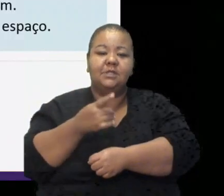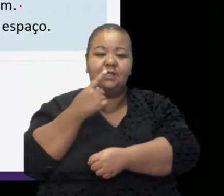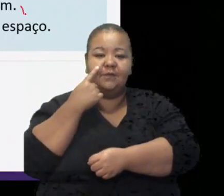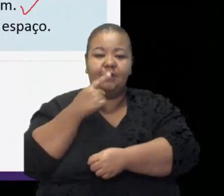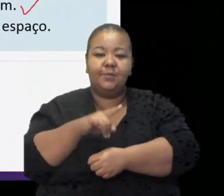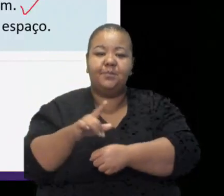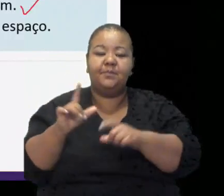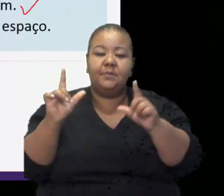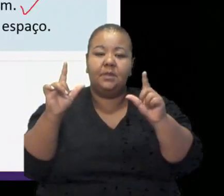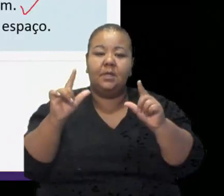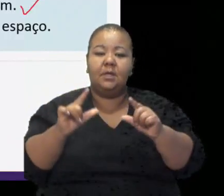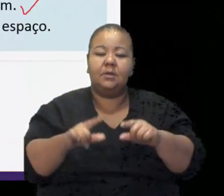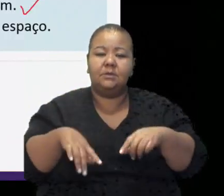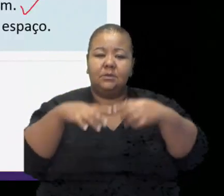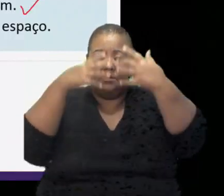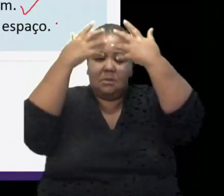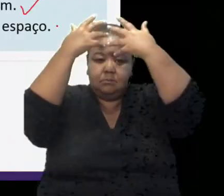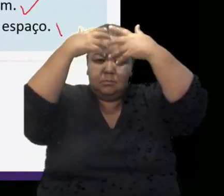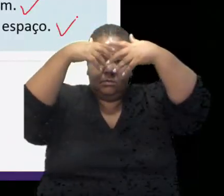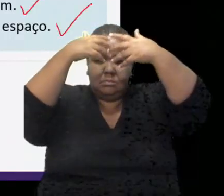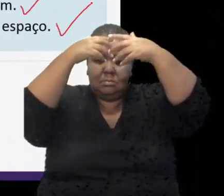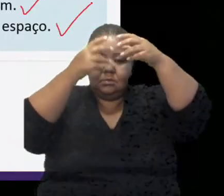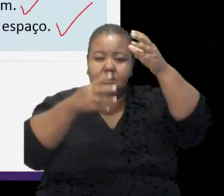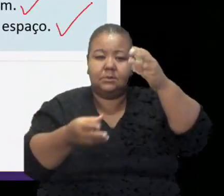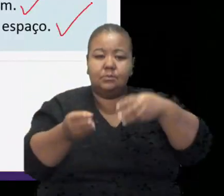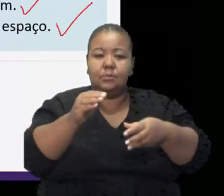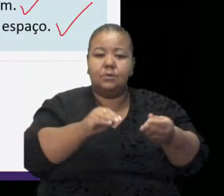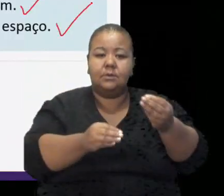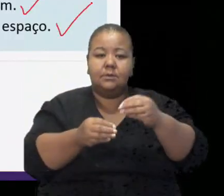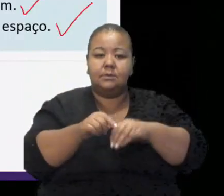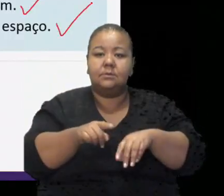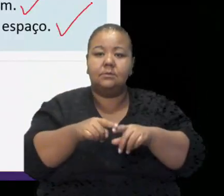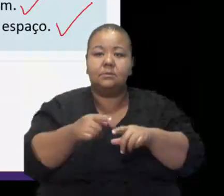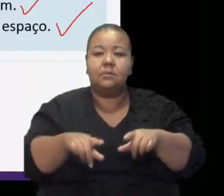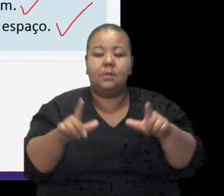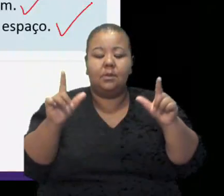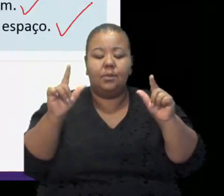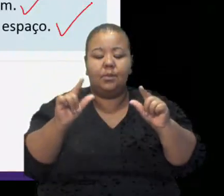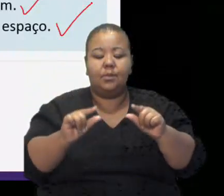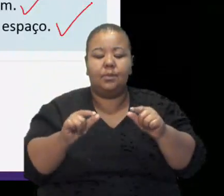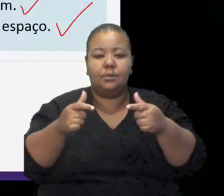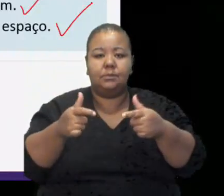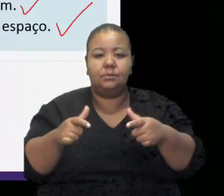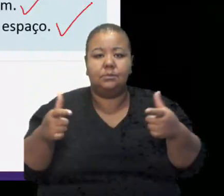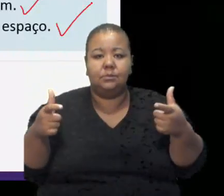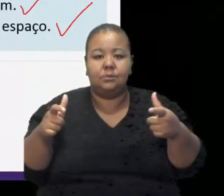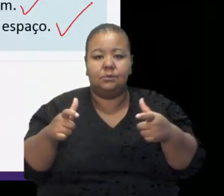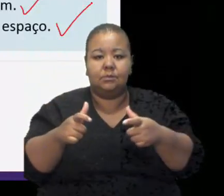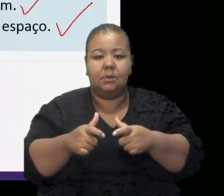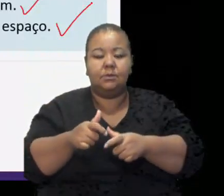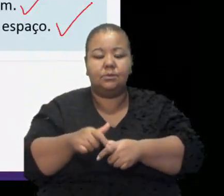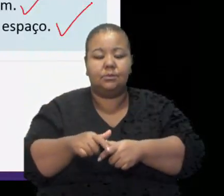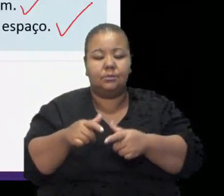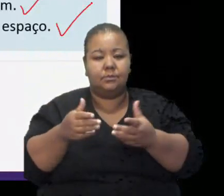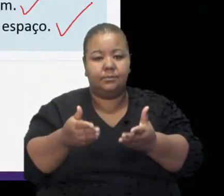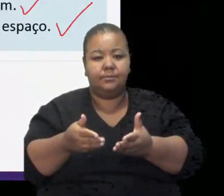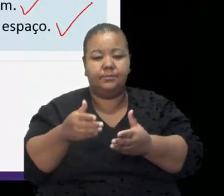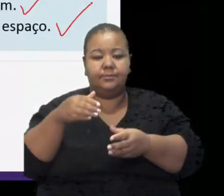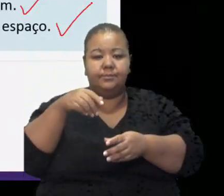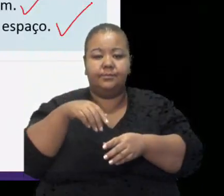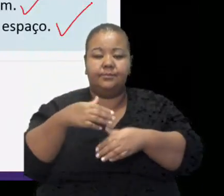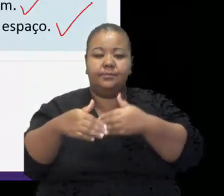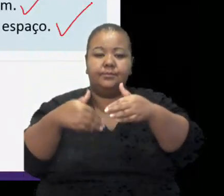a redução da complexidade da montagem e também a redução do espaço